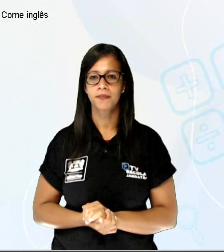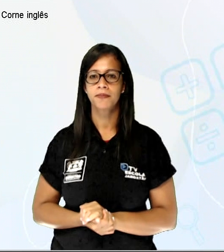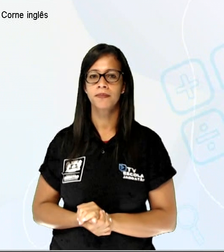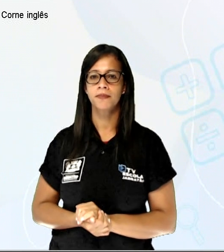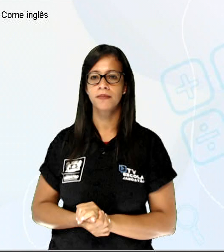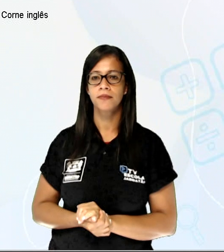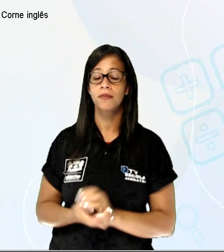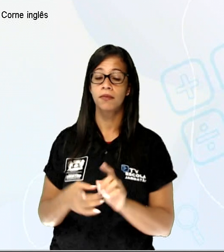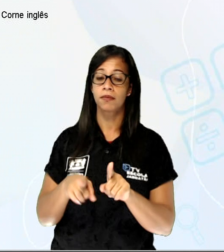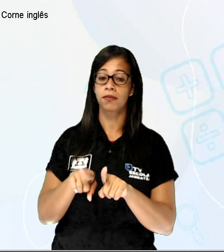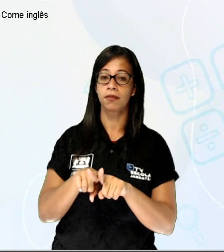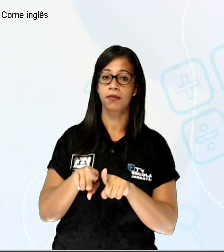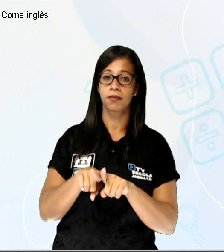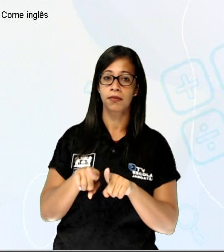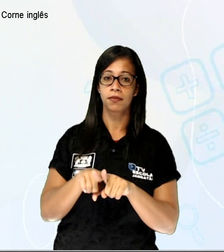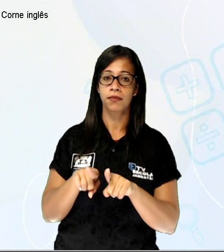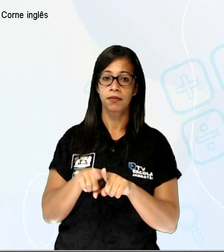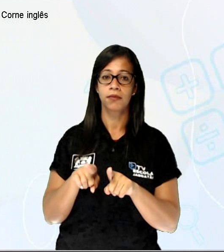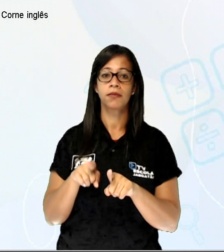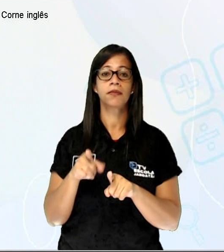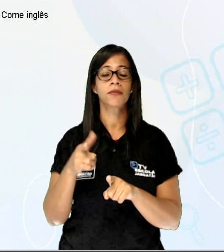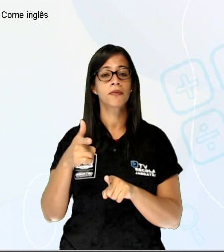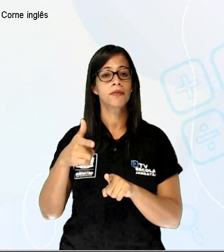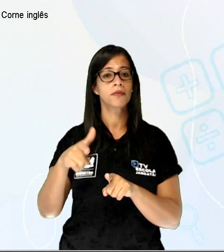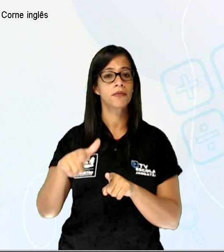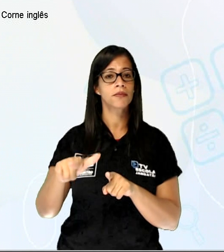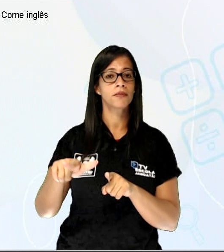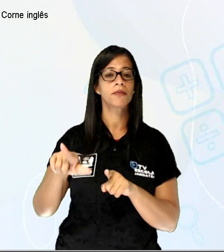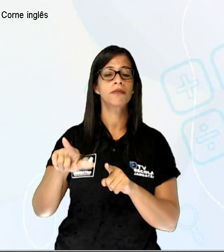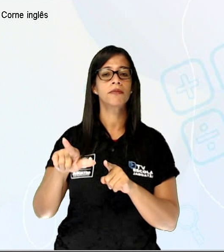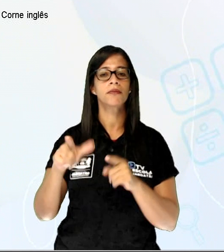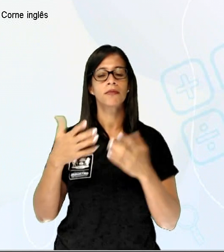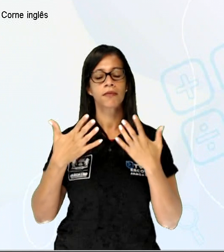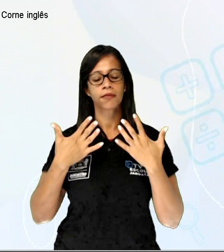Agora temos o corne inglês.